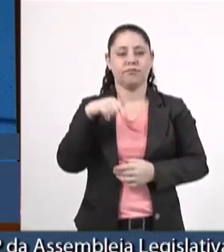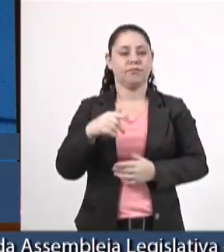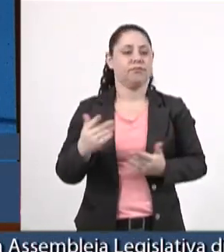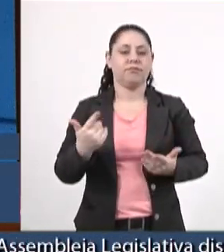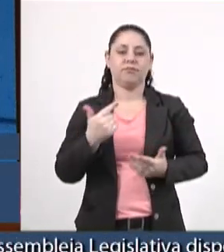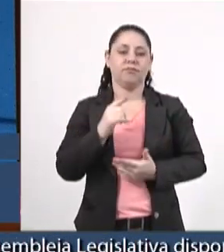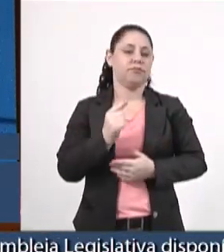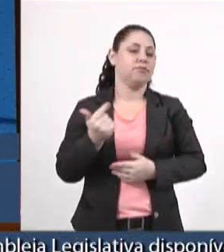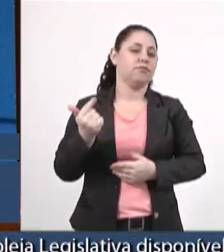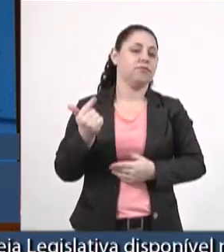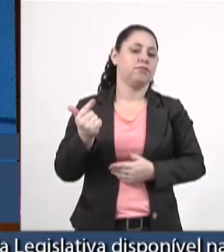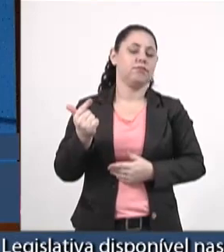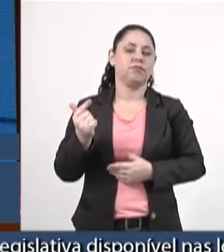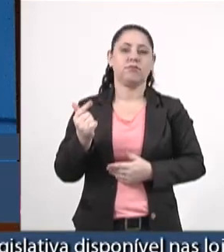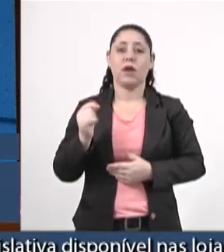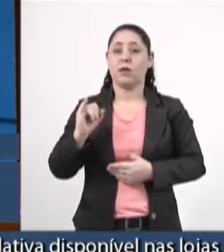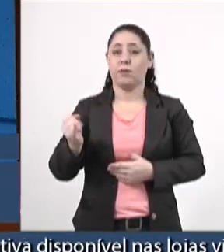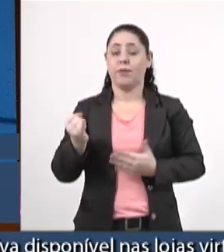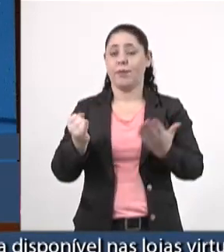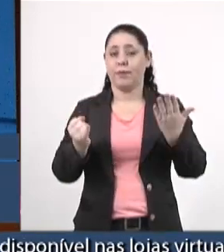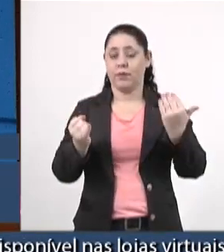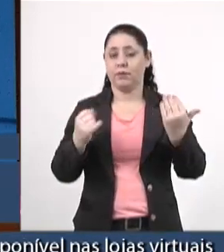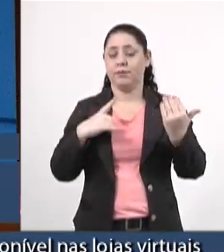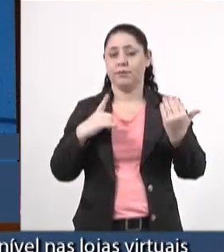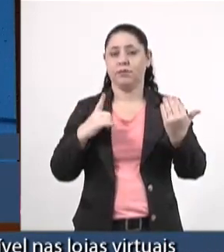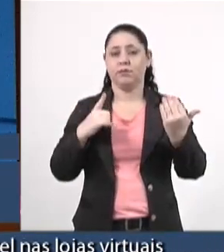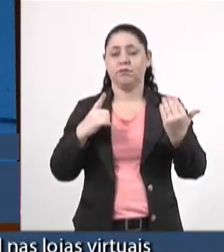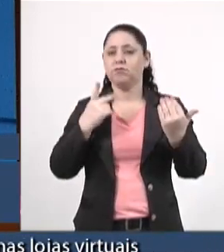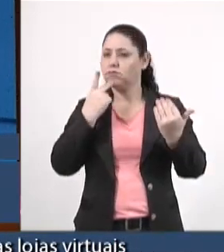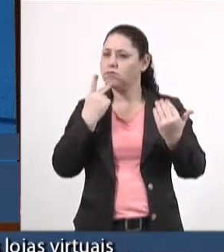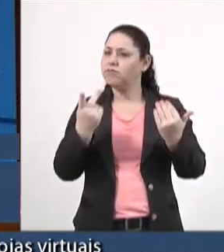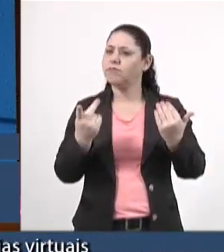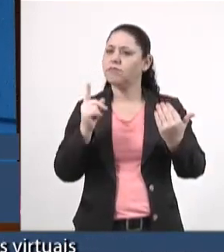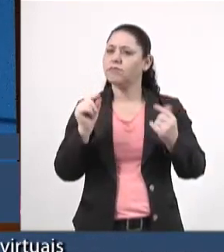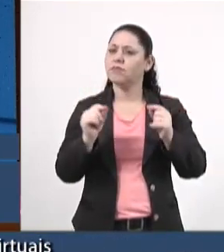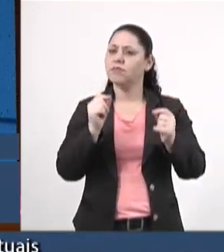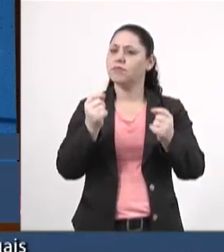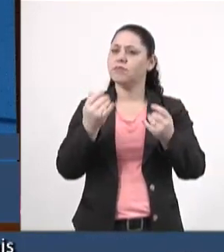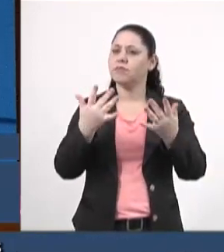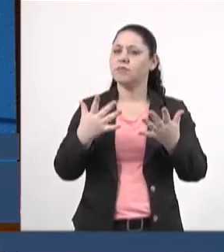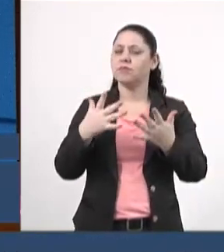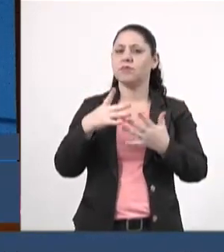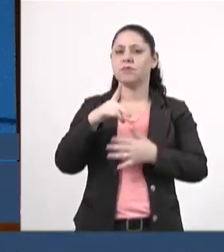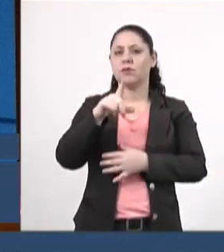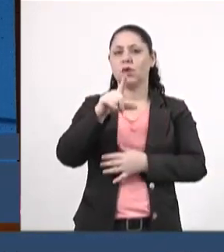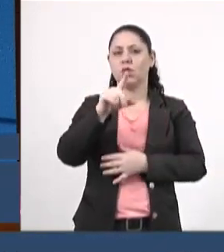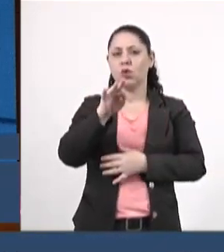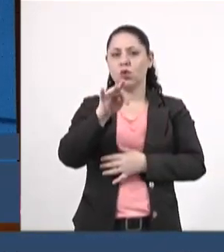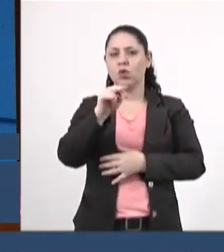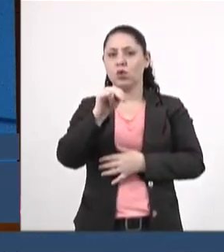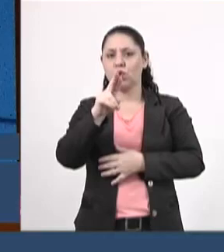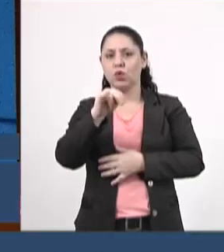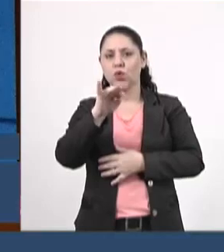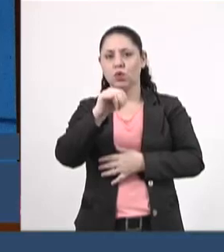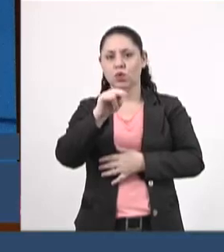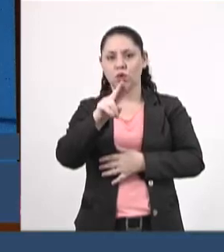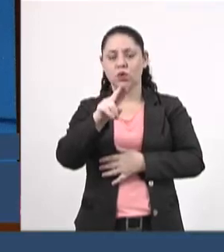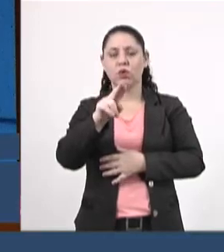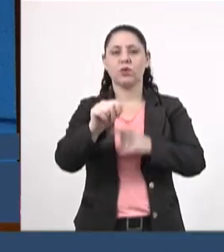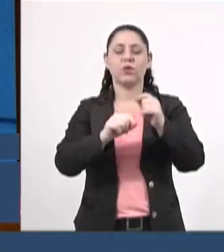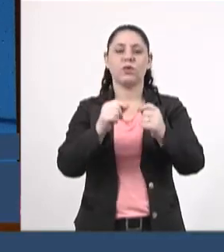aqui. Naquela oportunidade, eu falei que ia contar a história do Tuiuiu e vou contar hoje.